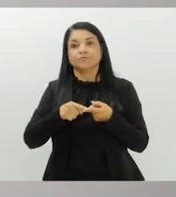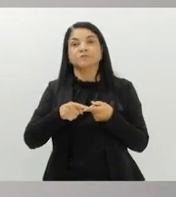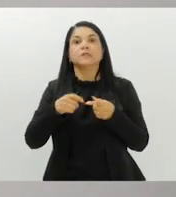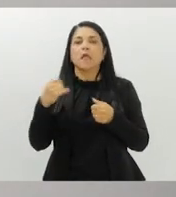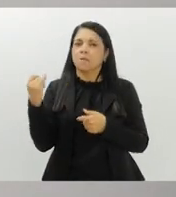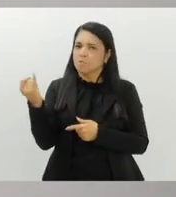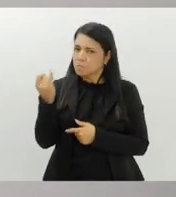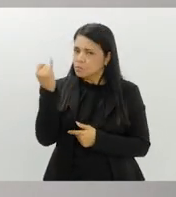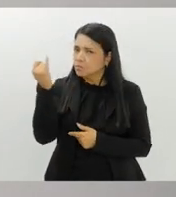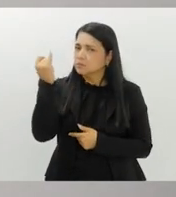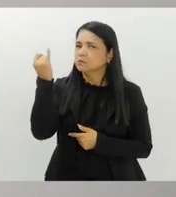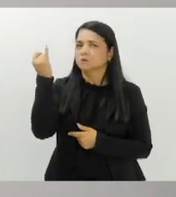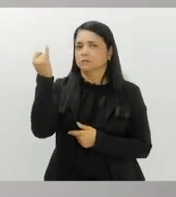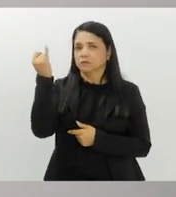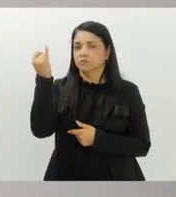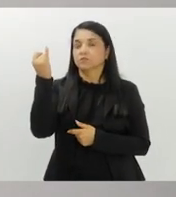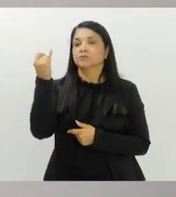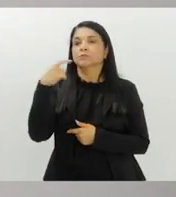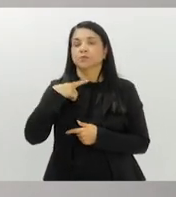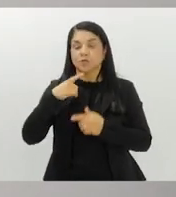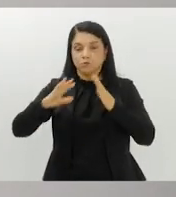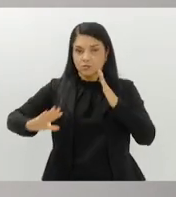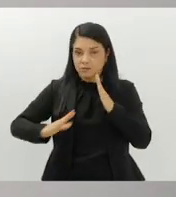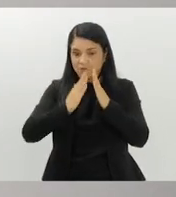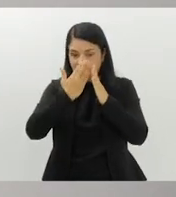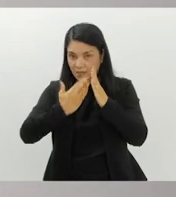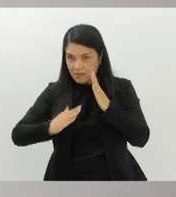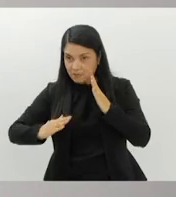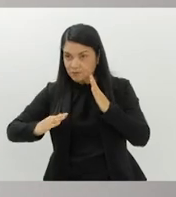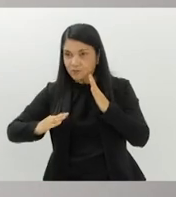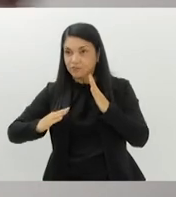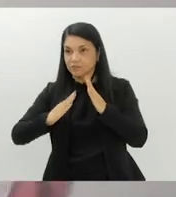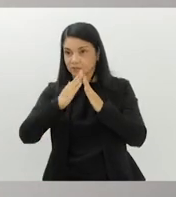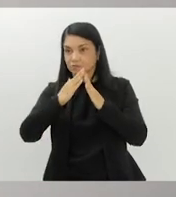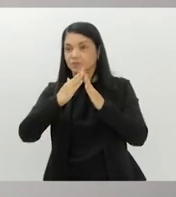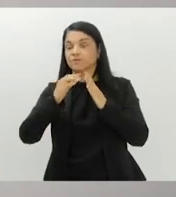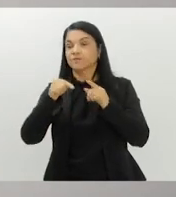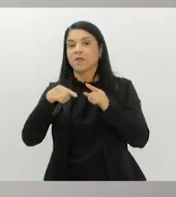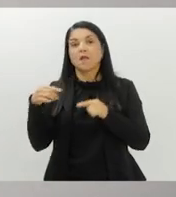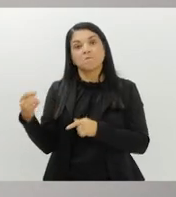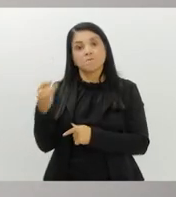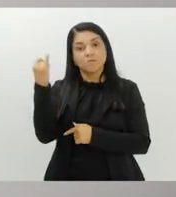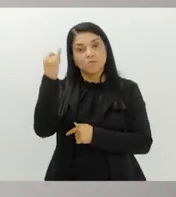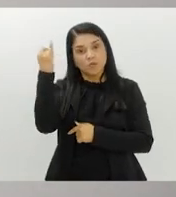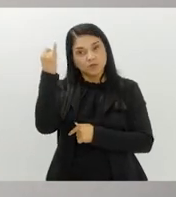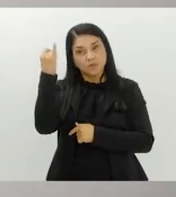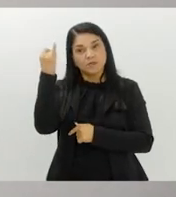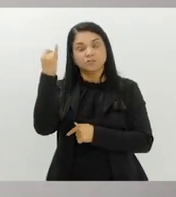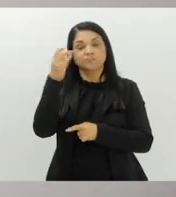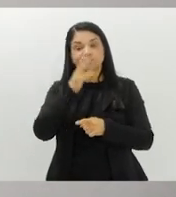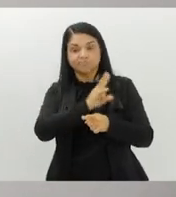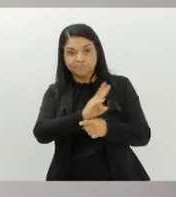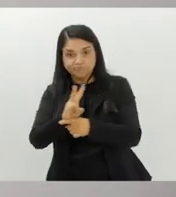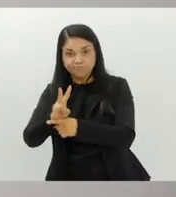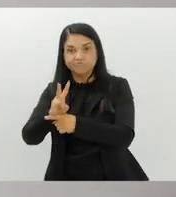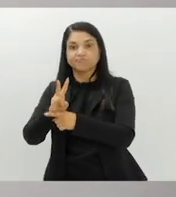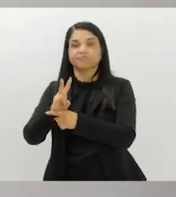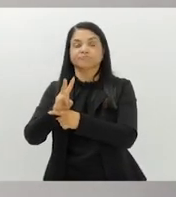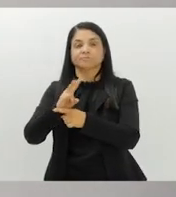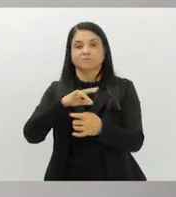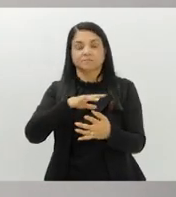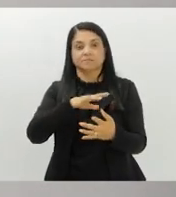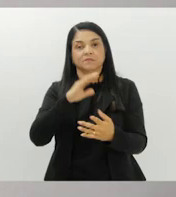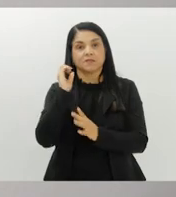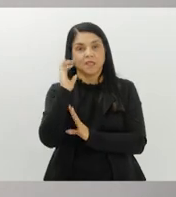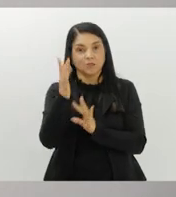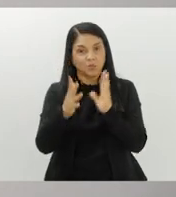muito importante, tendo em vista que os terreiros, eu acho que tão importante quanto preservar a natureza, é os mais velhos,